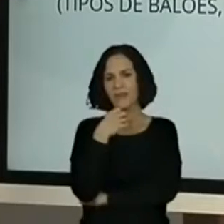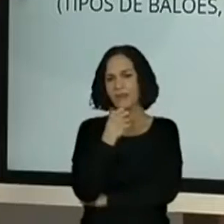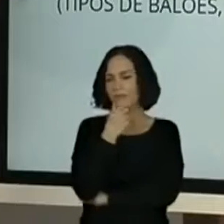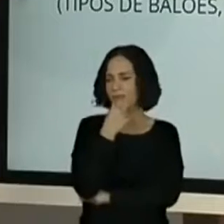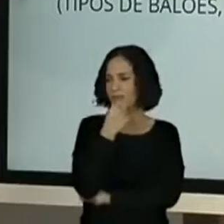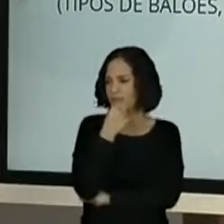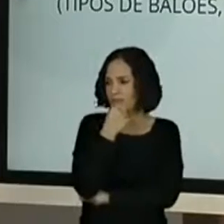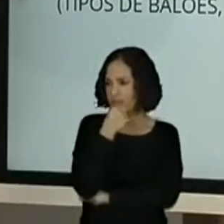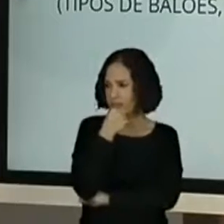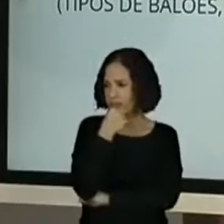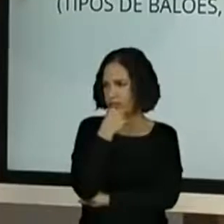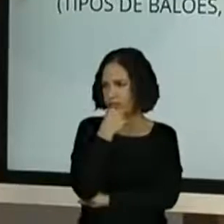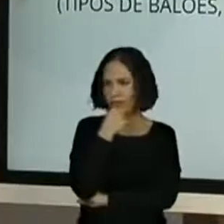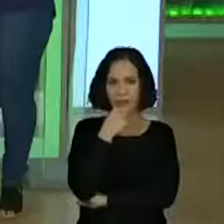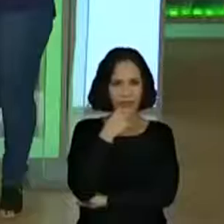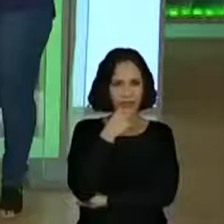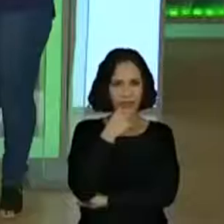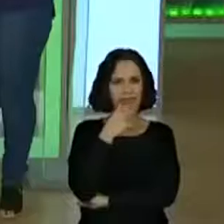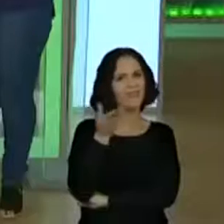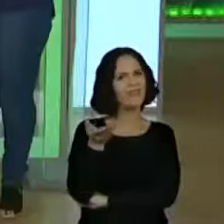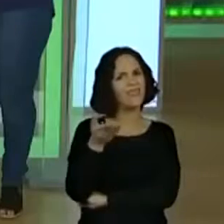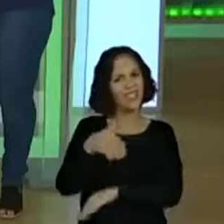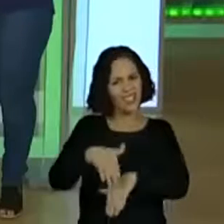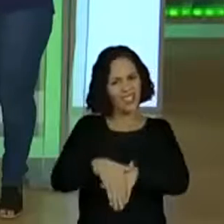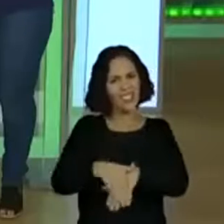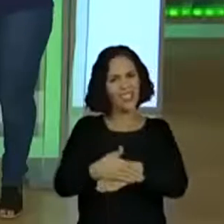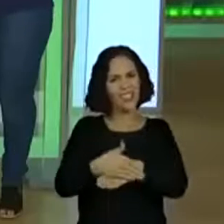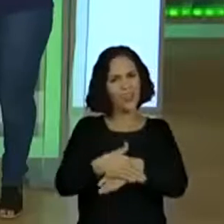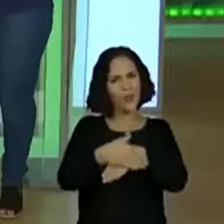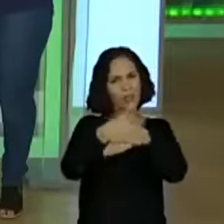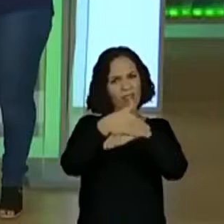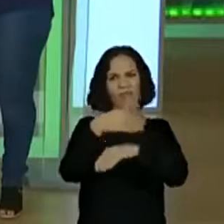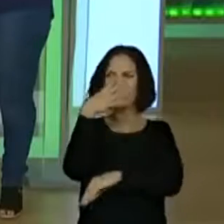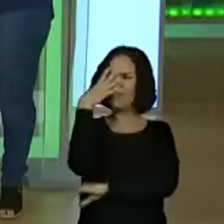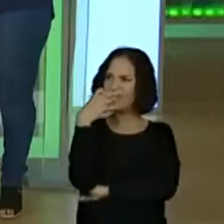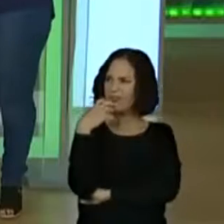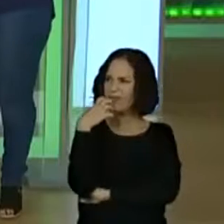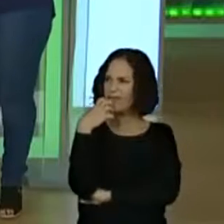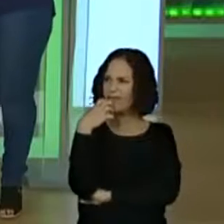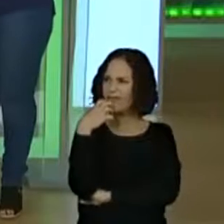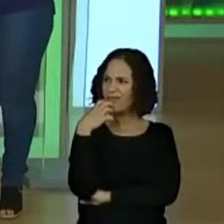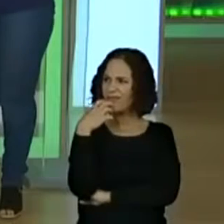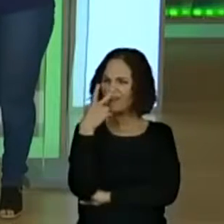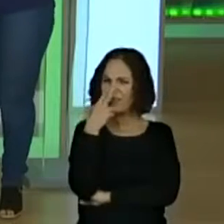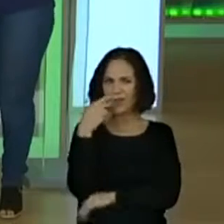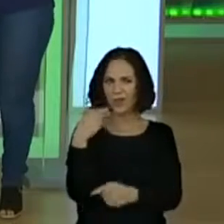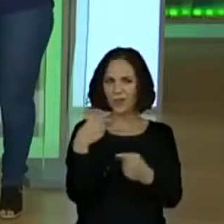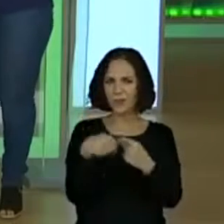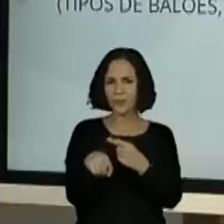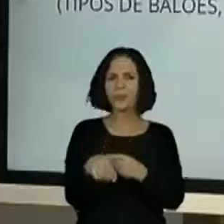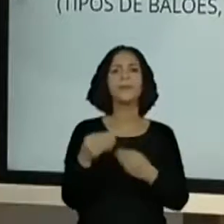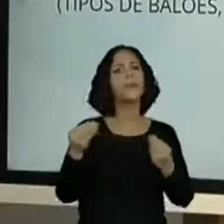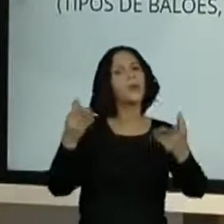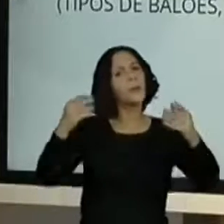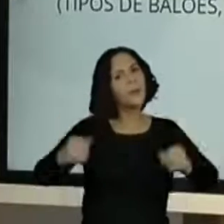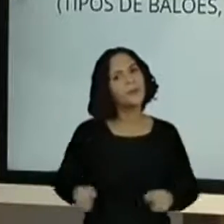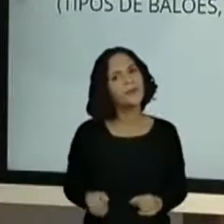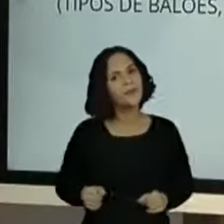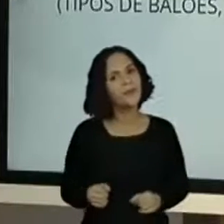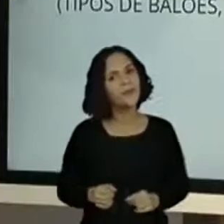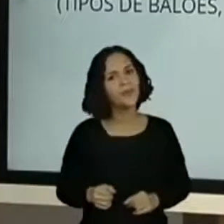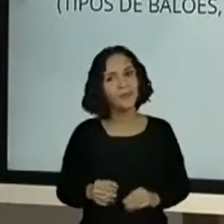vocês não acreditam. Ela é mau humor. Joaninha com mau humor, com toda aquela delicadeza e beleza. Exatamente. E mal-humorada.